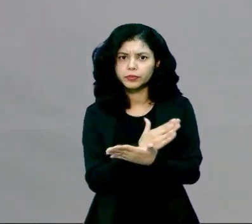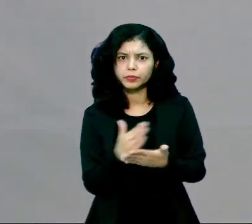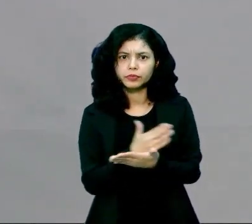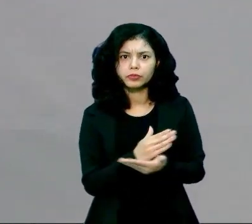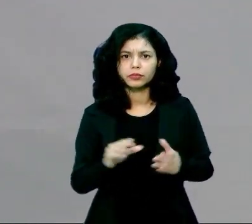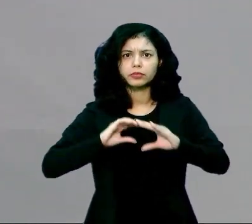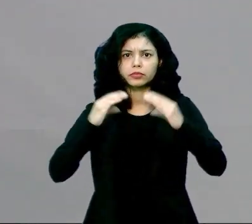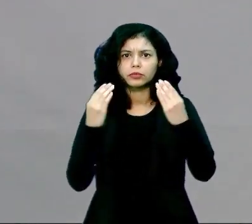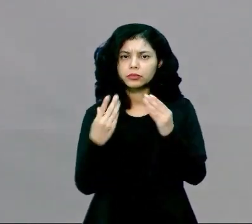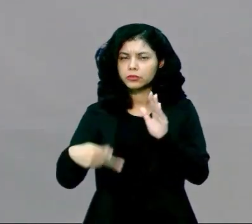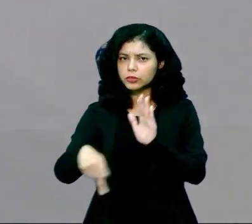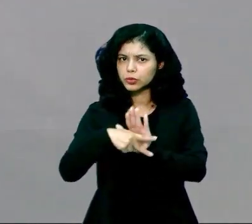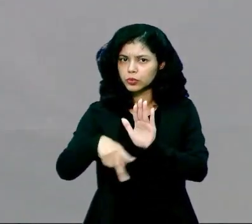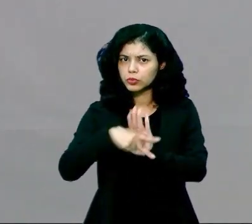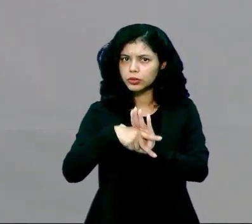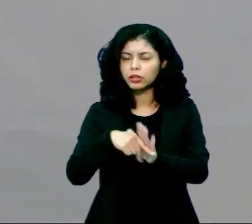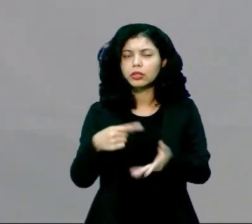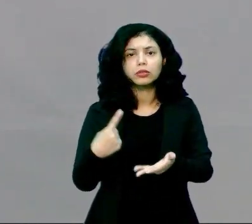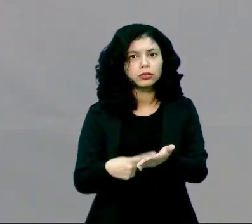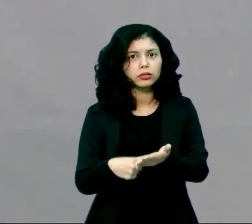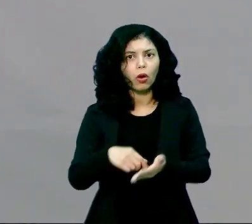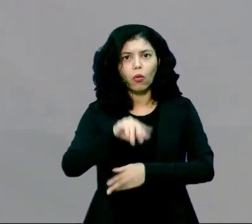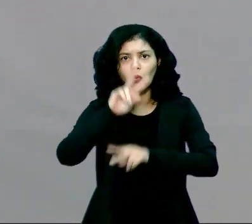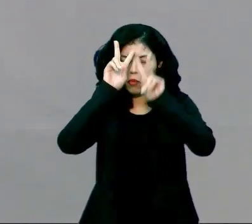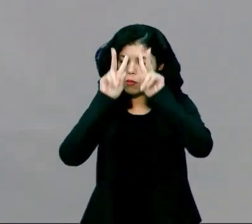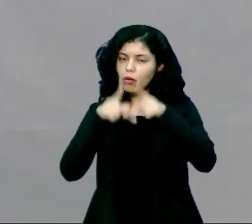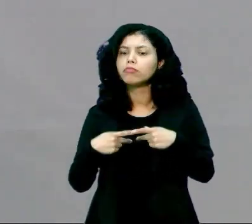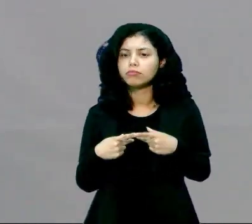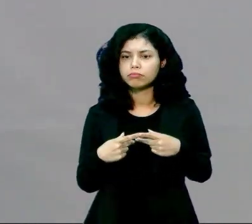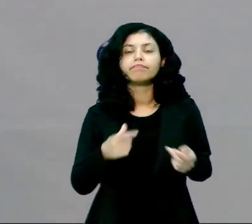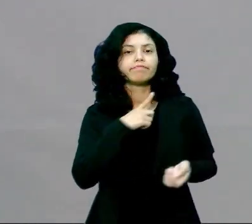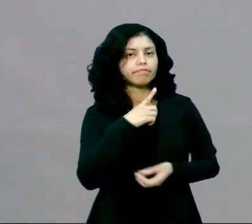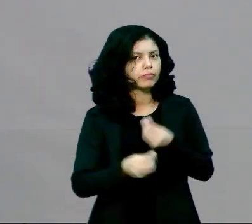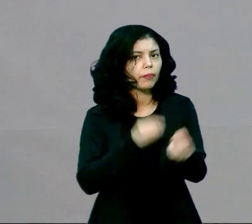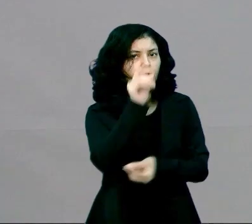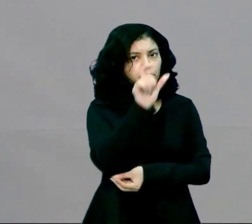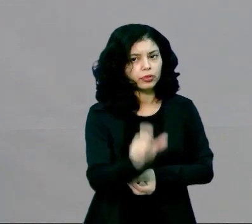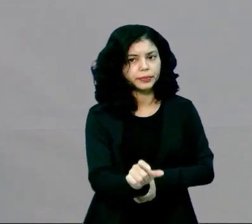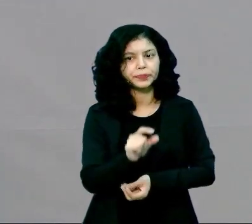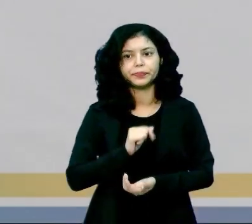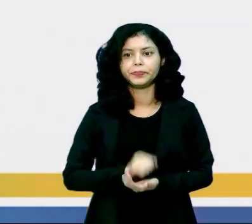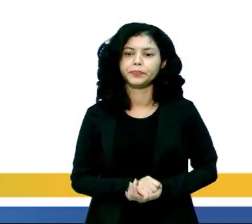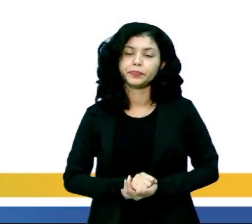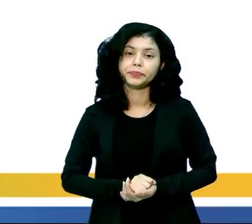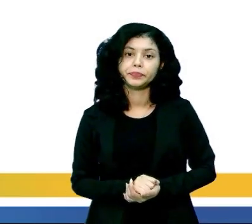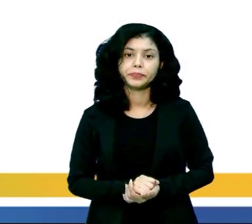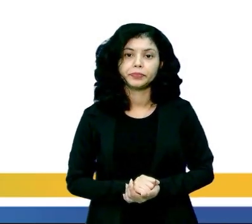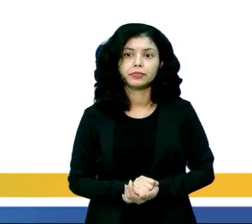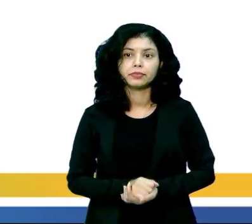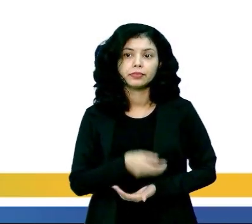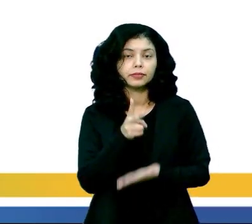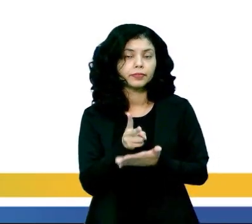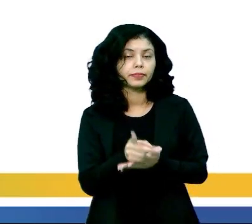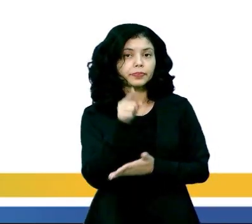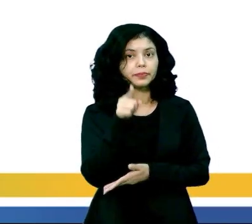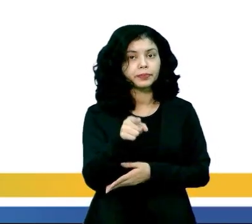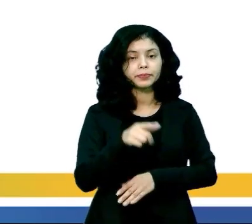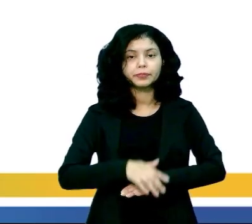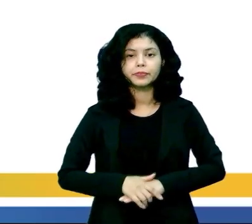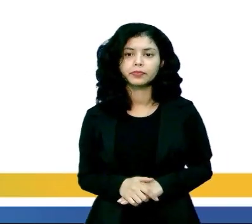são atribuídos à condição humana e são tidos como personagem, tá? Do mesmo